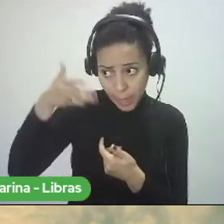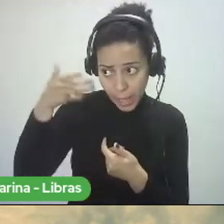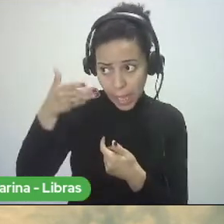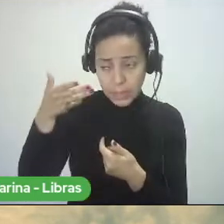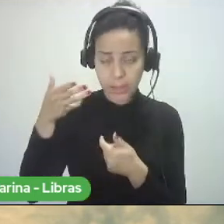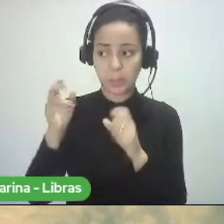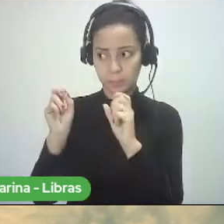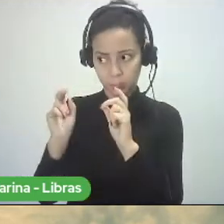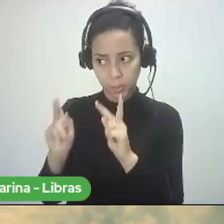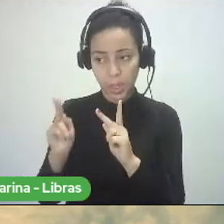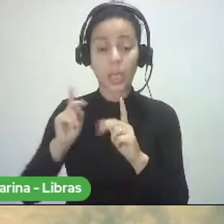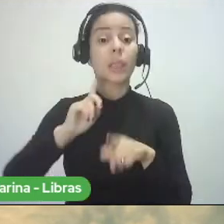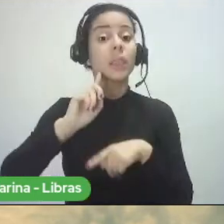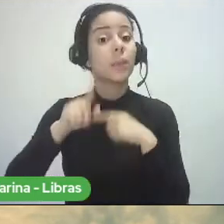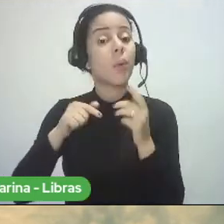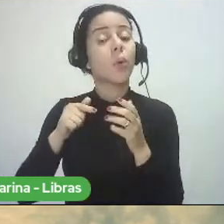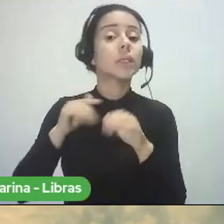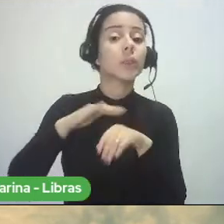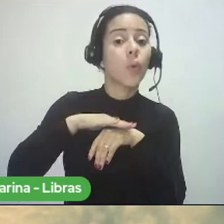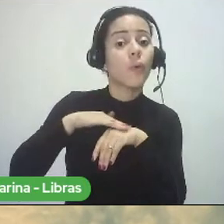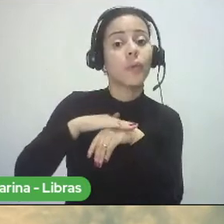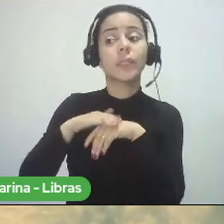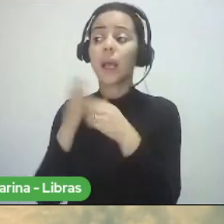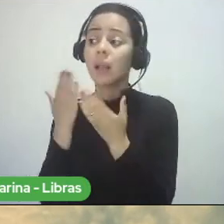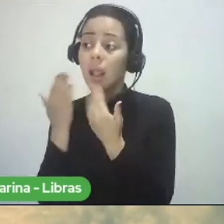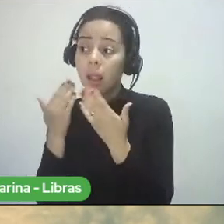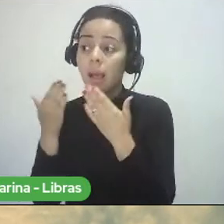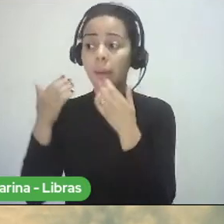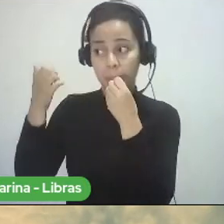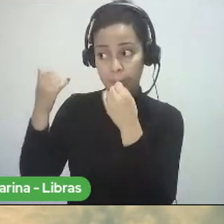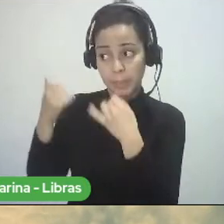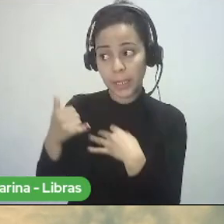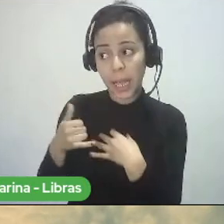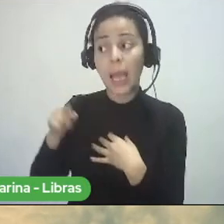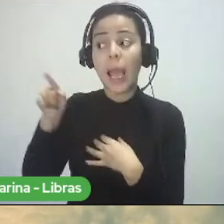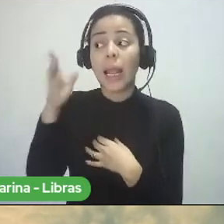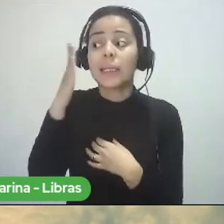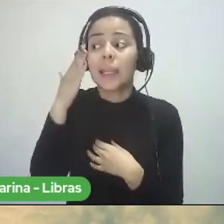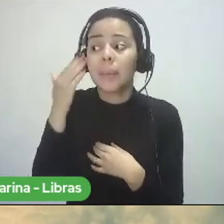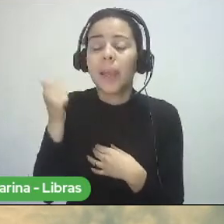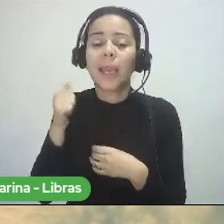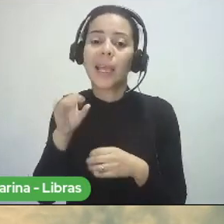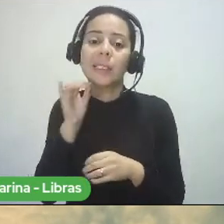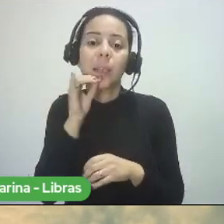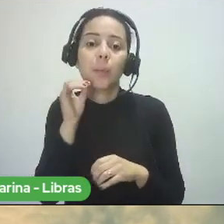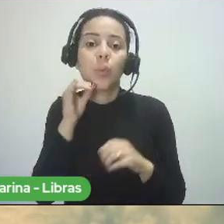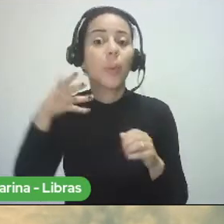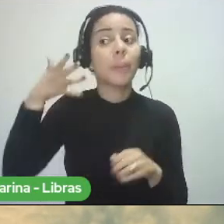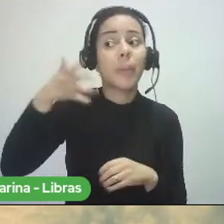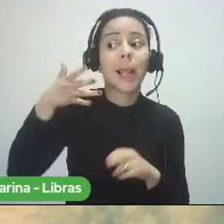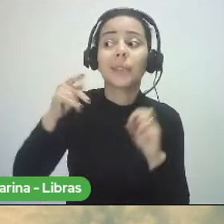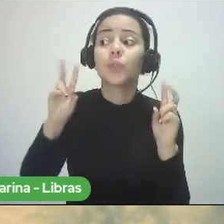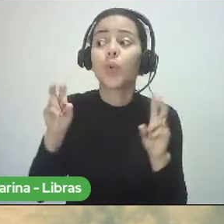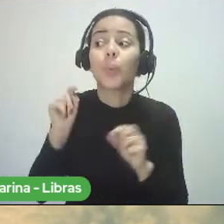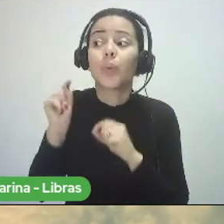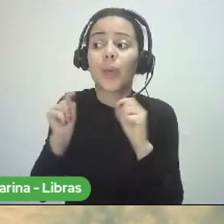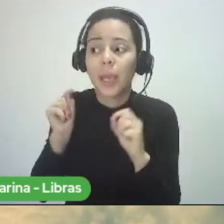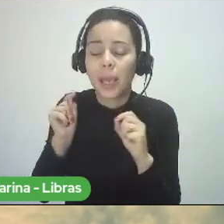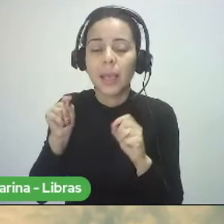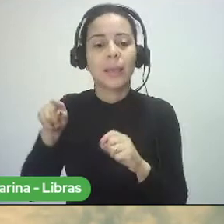vai acontecer, né, você ter o mínimo de conhecimento do que é um workshop de Lean Inception é muito